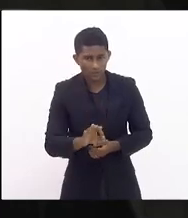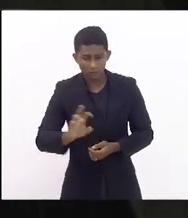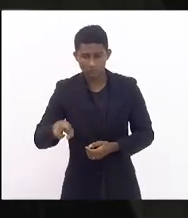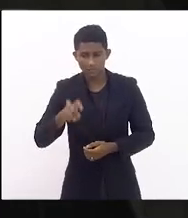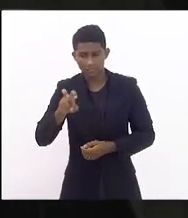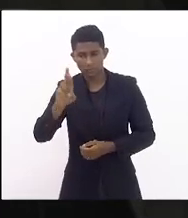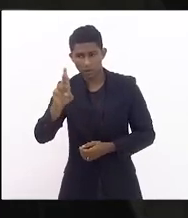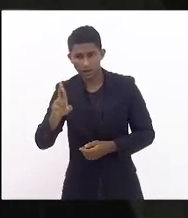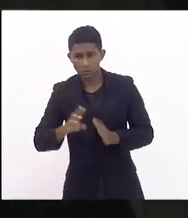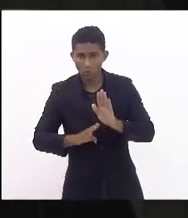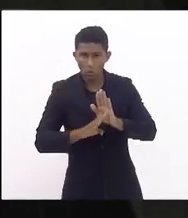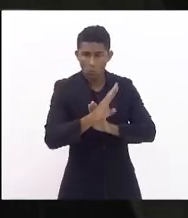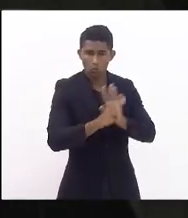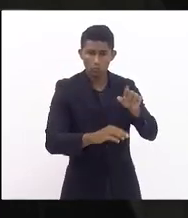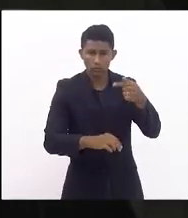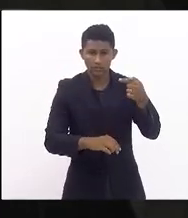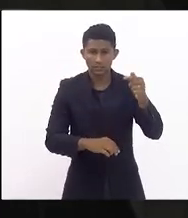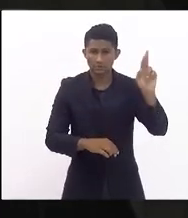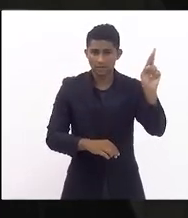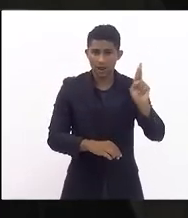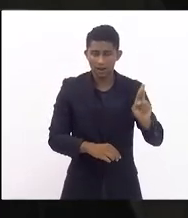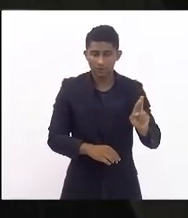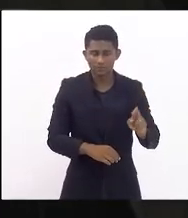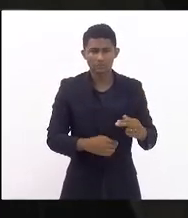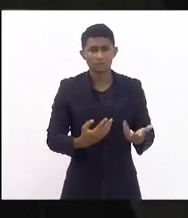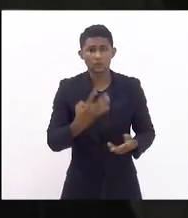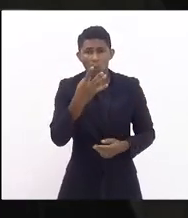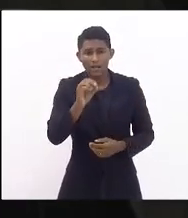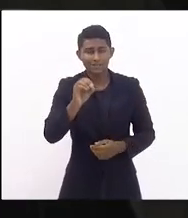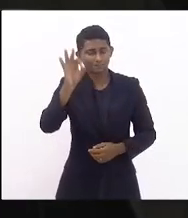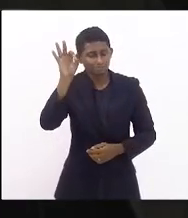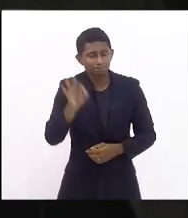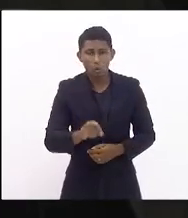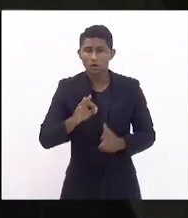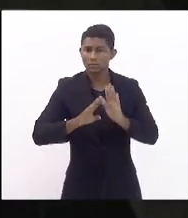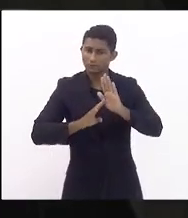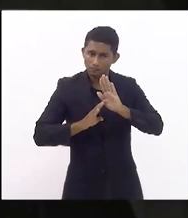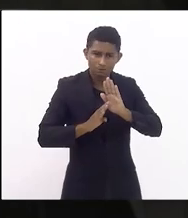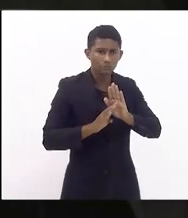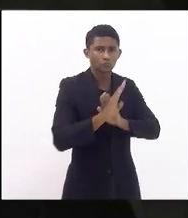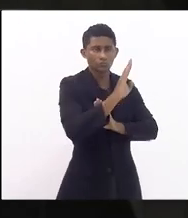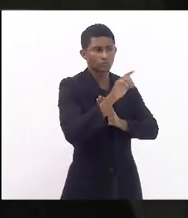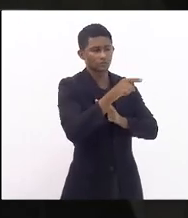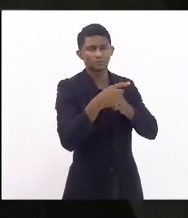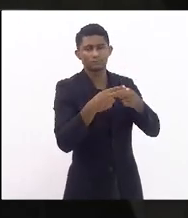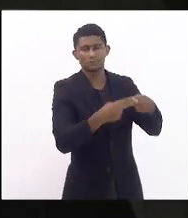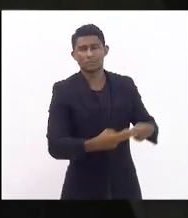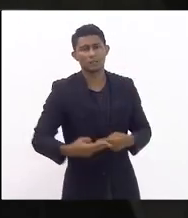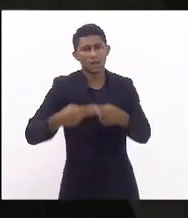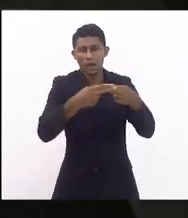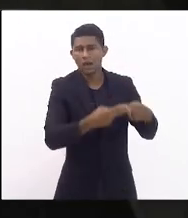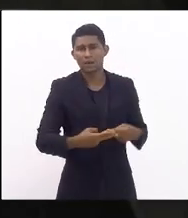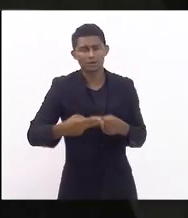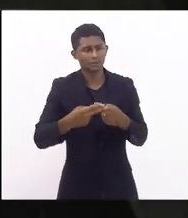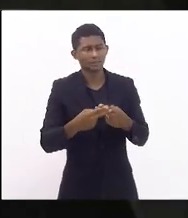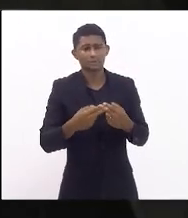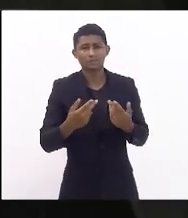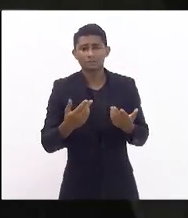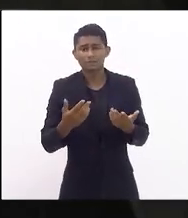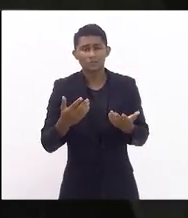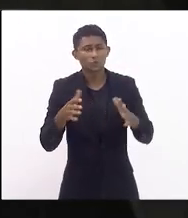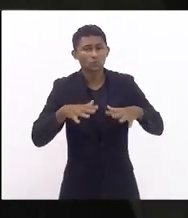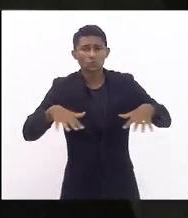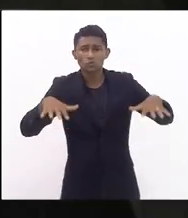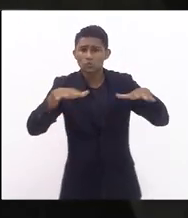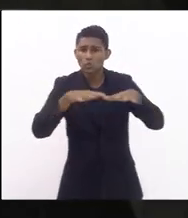7, nós teremos uma majoração de 40% na tarifa do modal de transporte mais popular do Estado